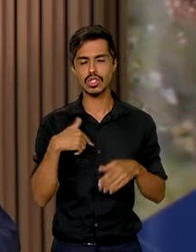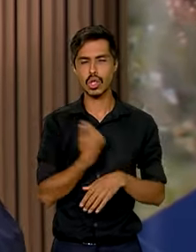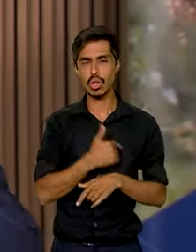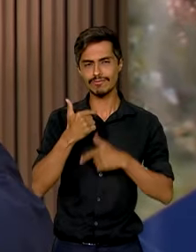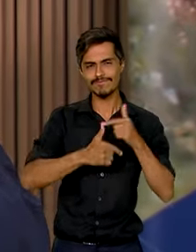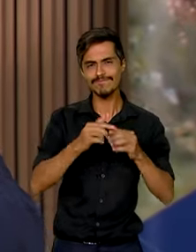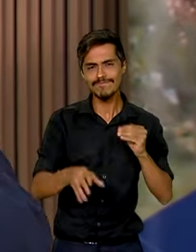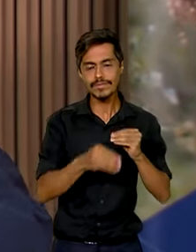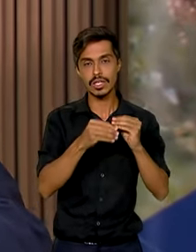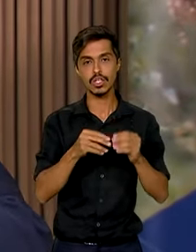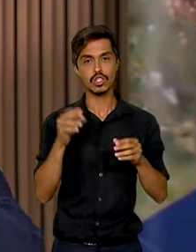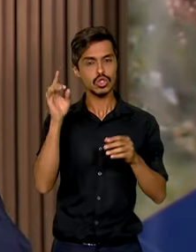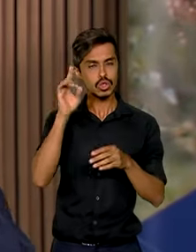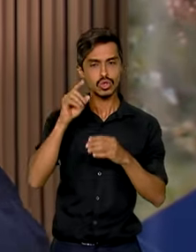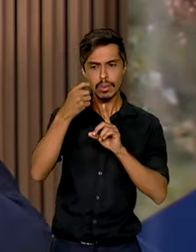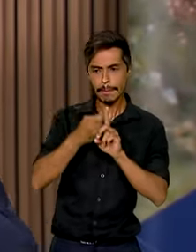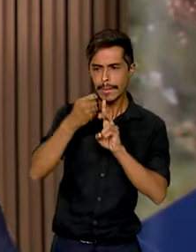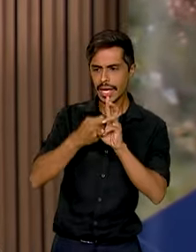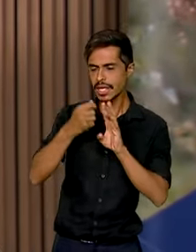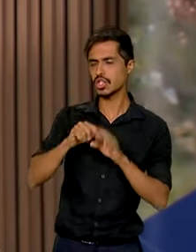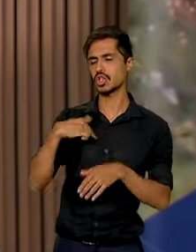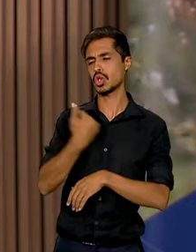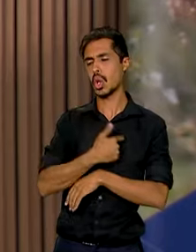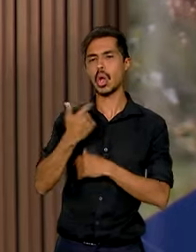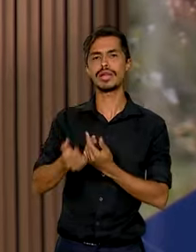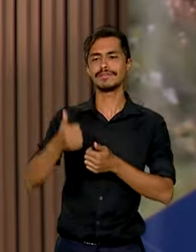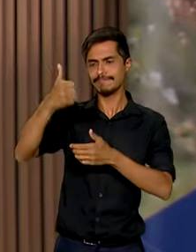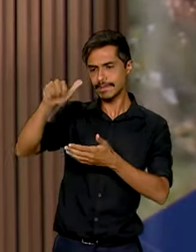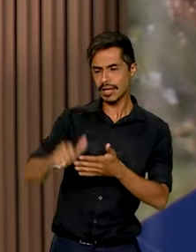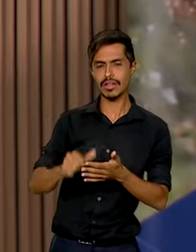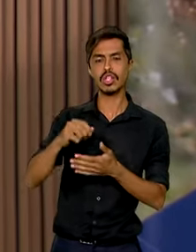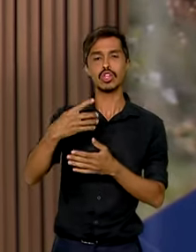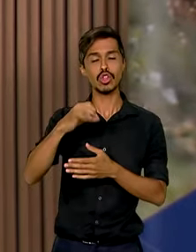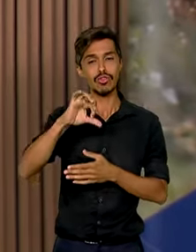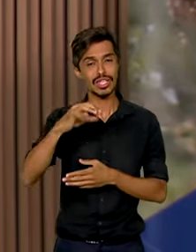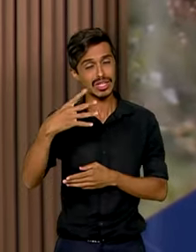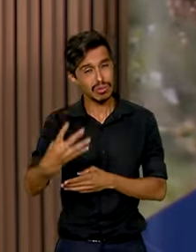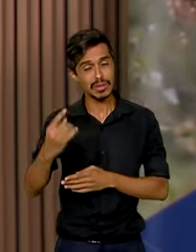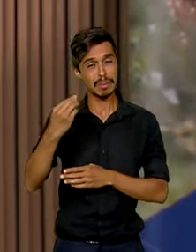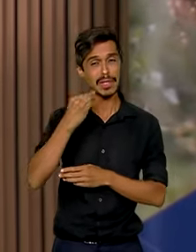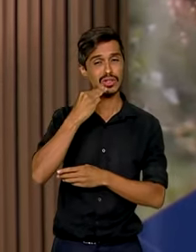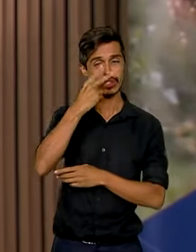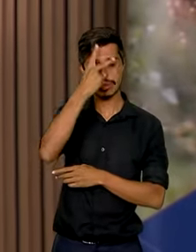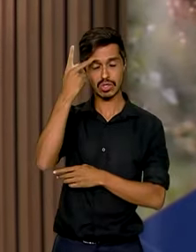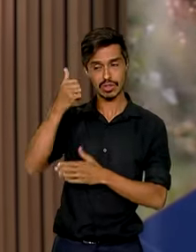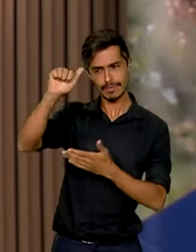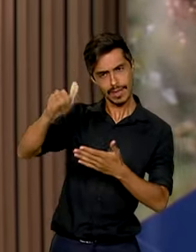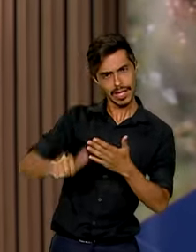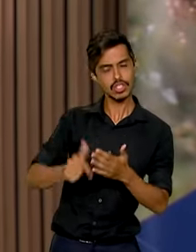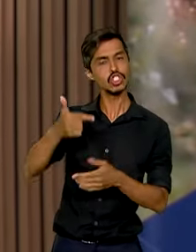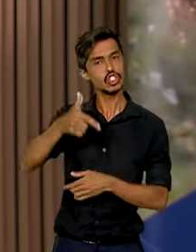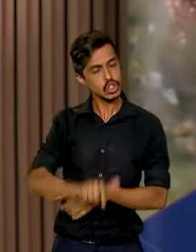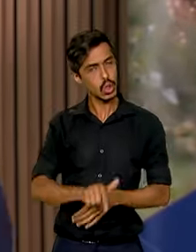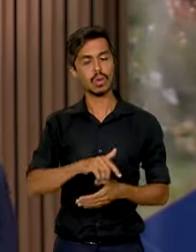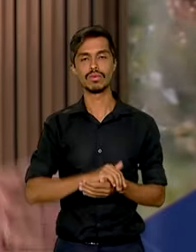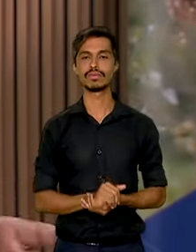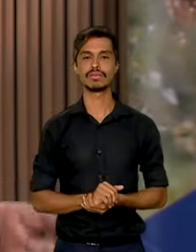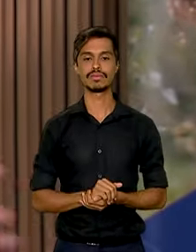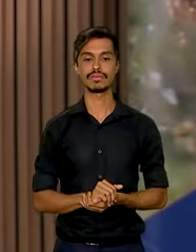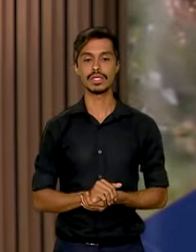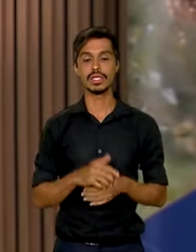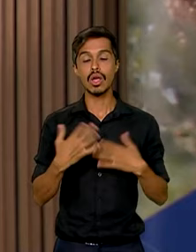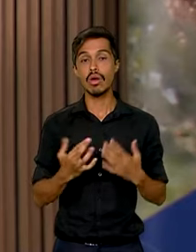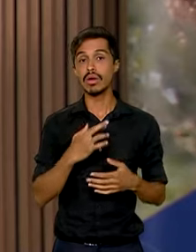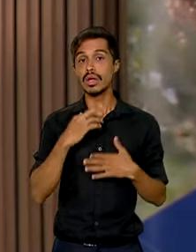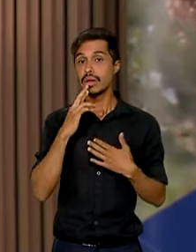medição da renda a gente avalia os 94 milhões de pessoas o resultado disso é que é